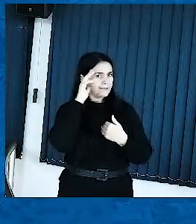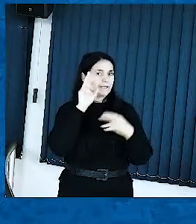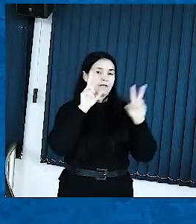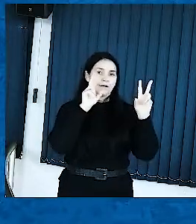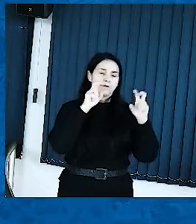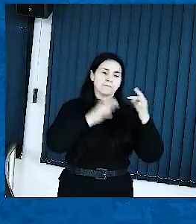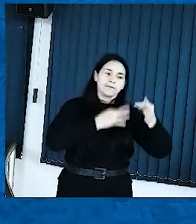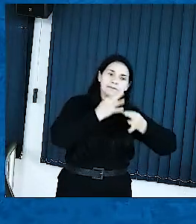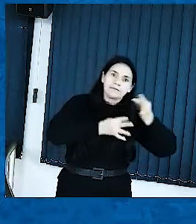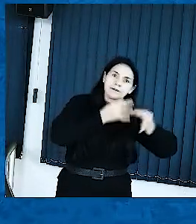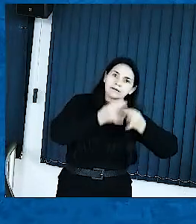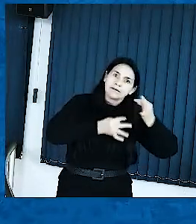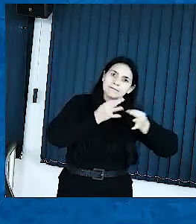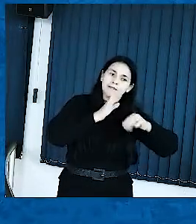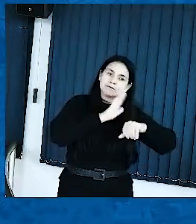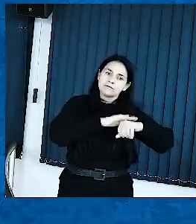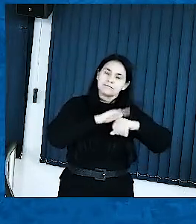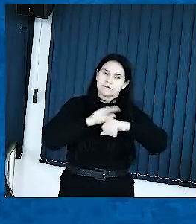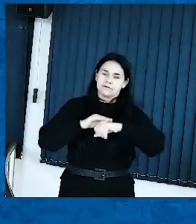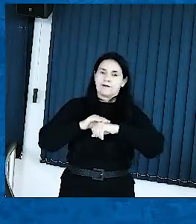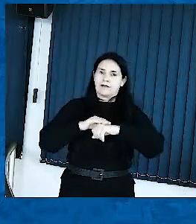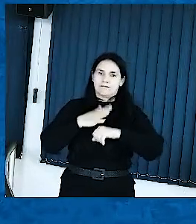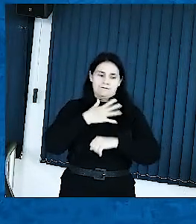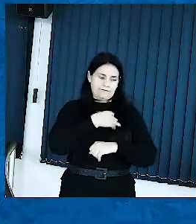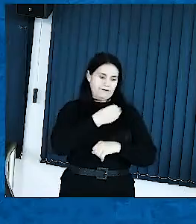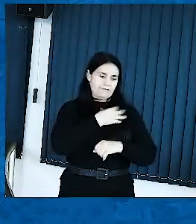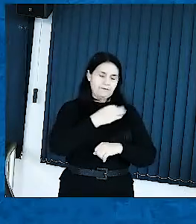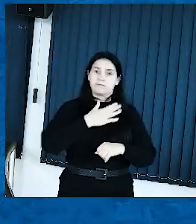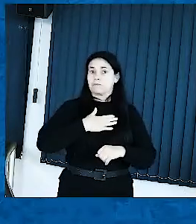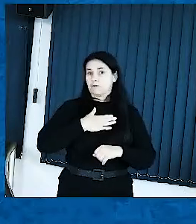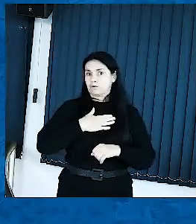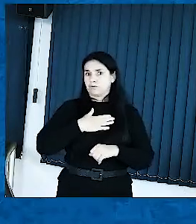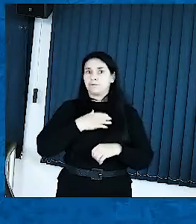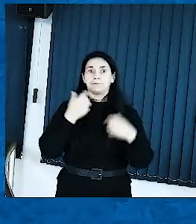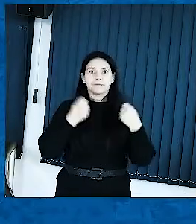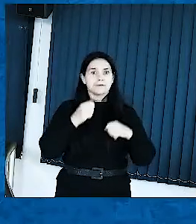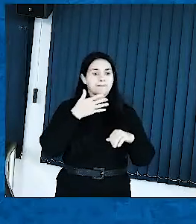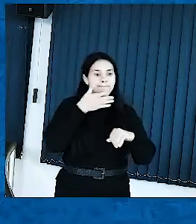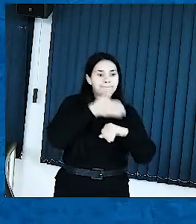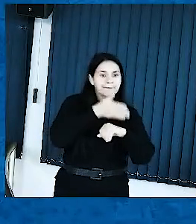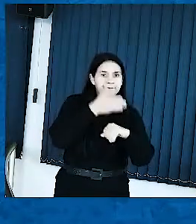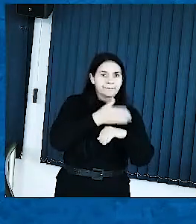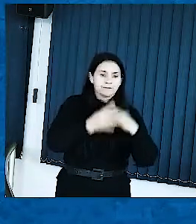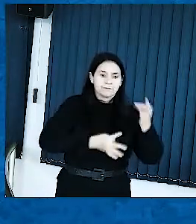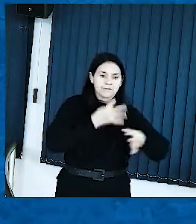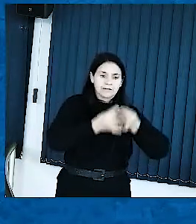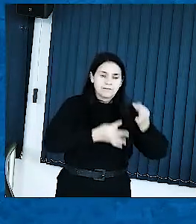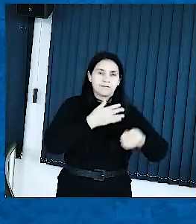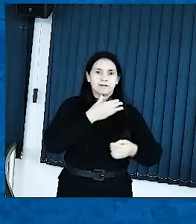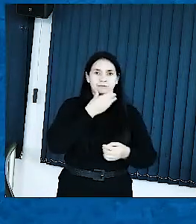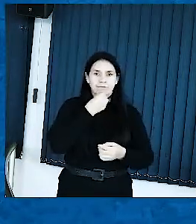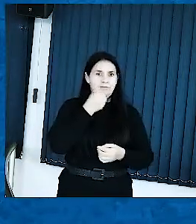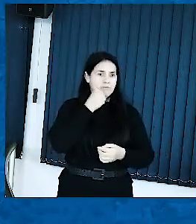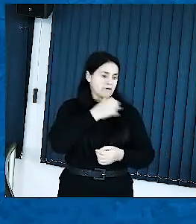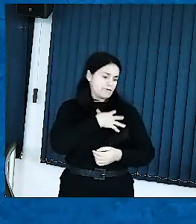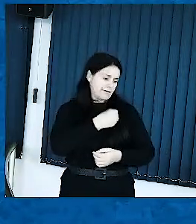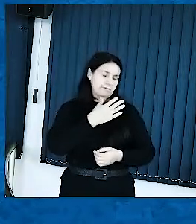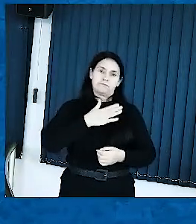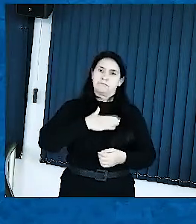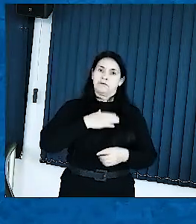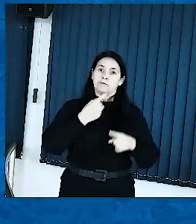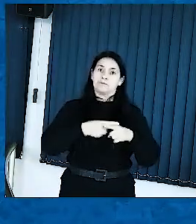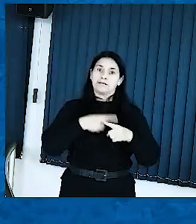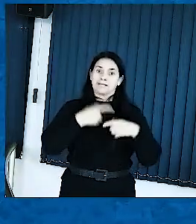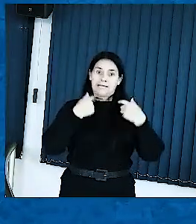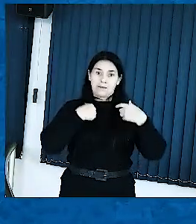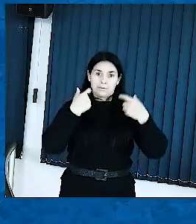as terapias que estão sendo feitas com os meus filhos. Eu preciso participar do tratamento do meu filho, porque eu preciso